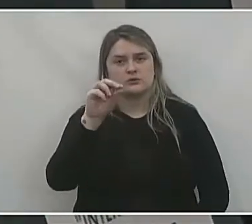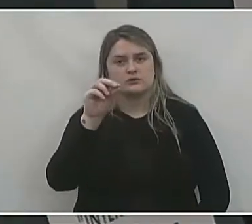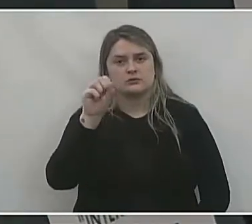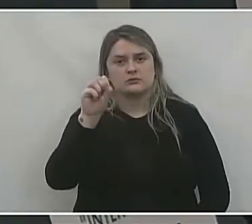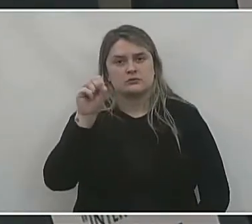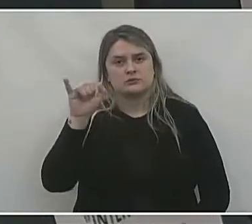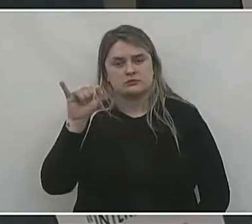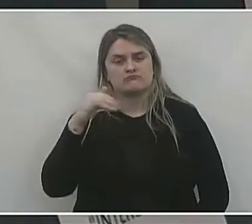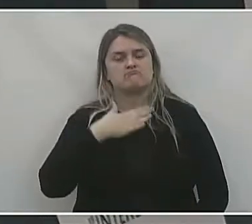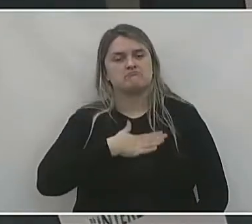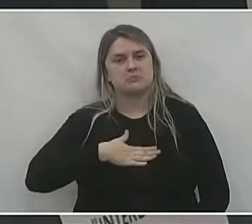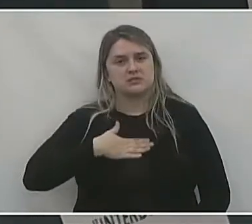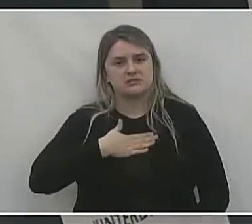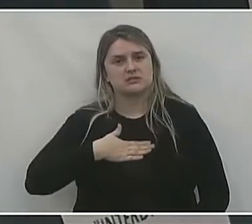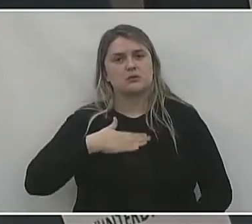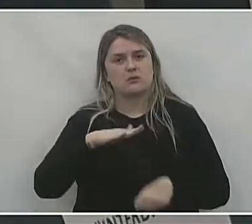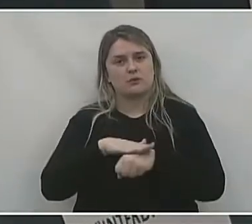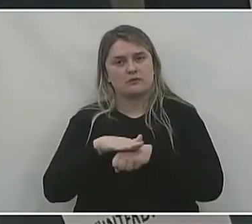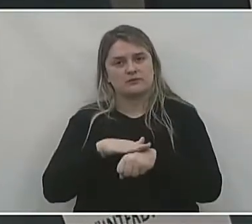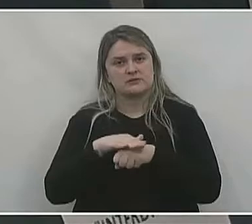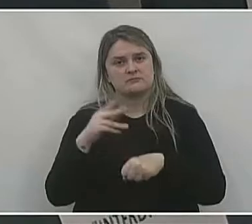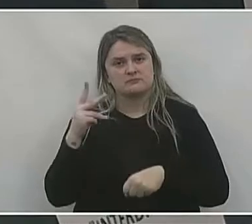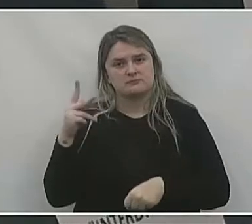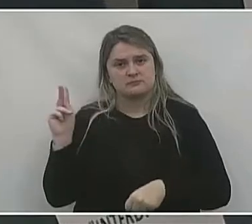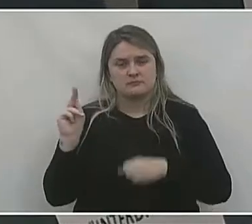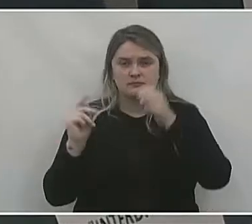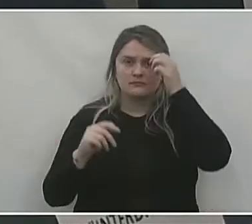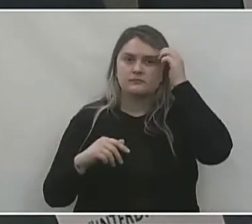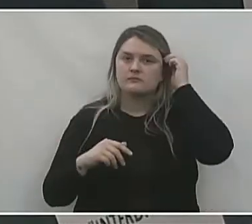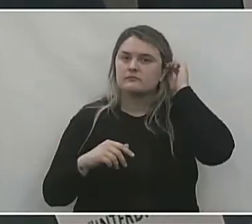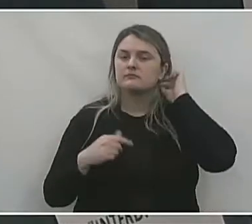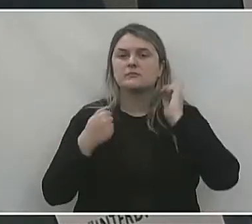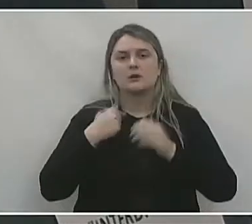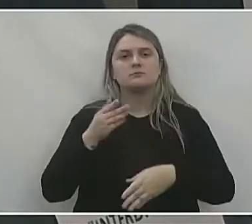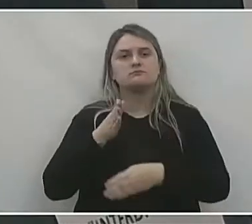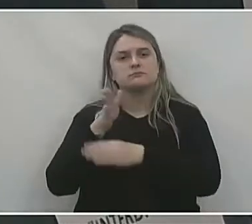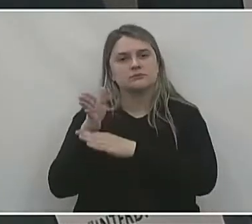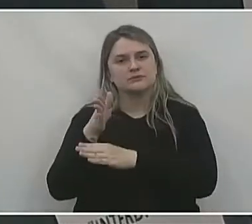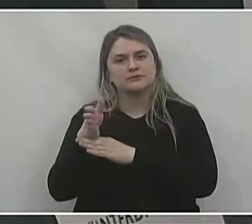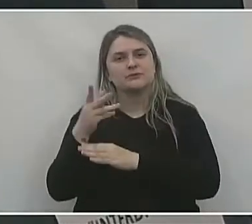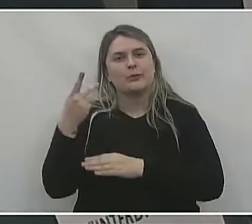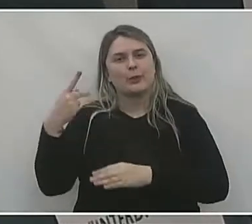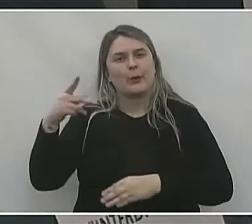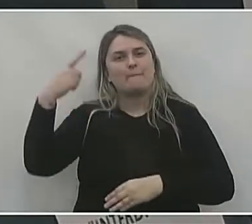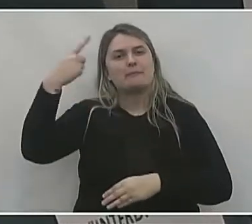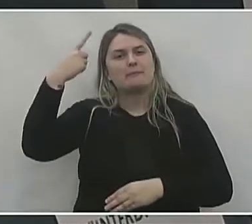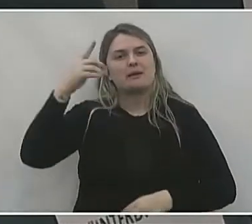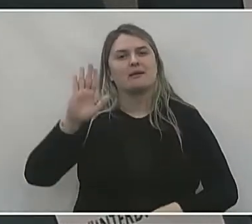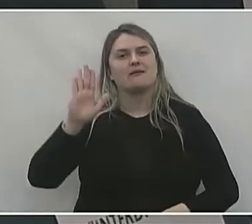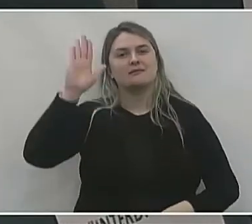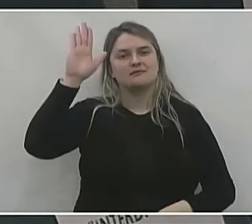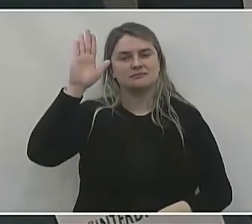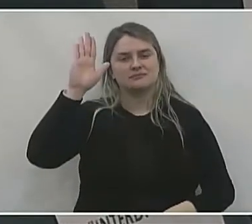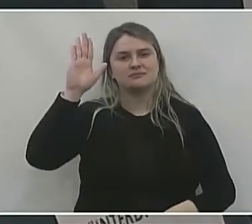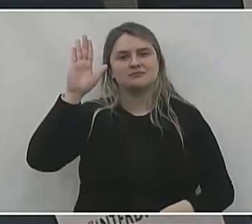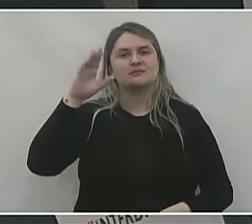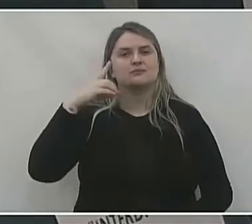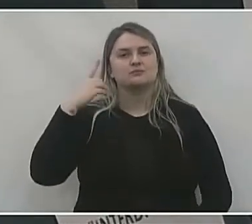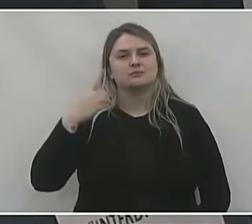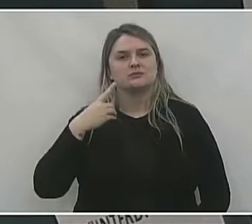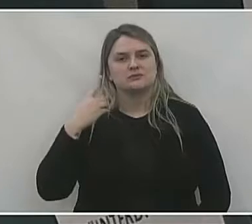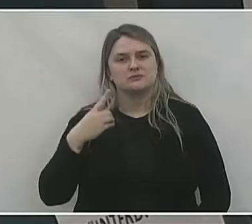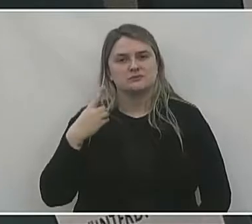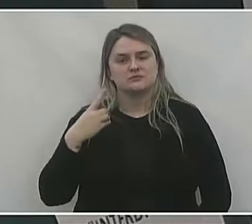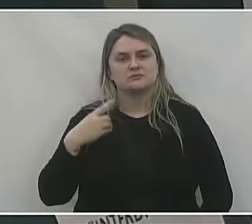Para mim é um prazer conversar com você. Eu participei das duas primeiras campanhas de